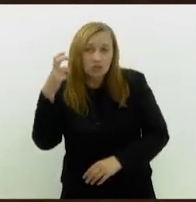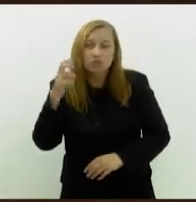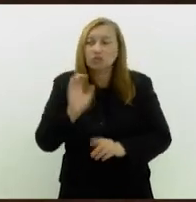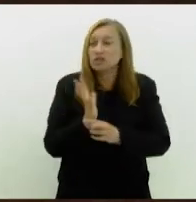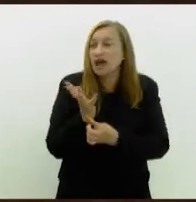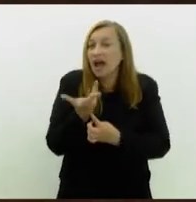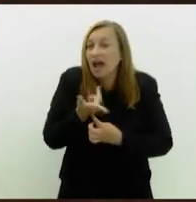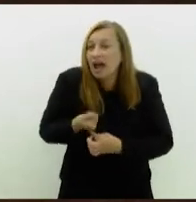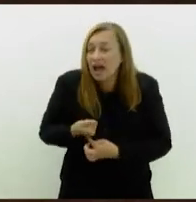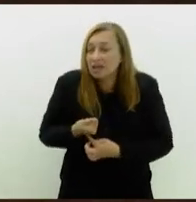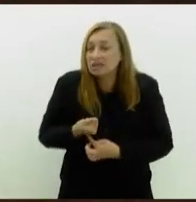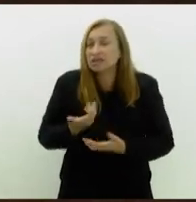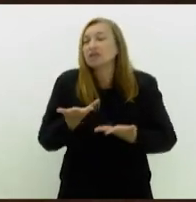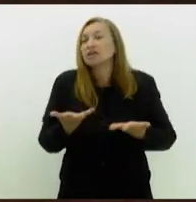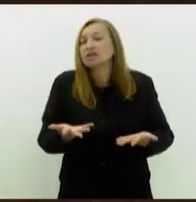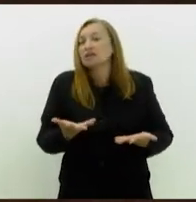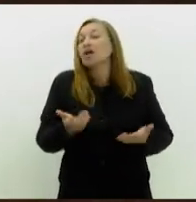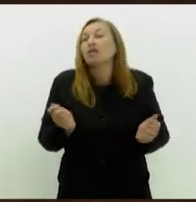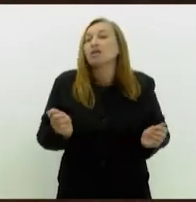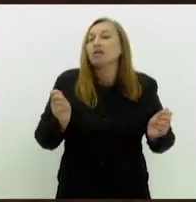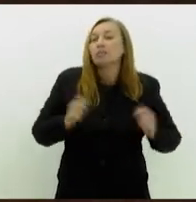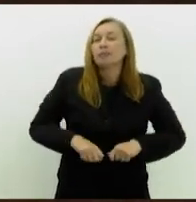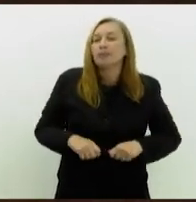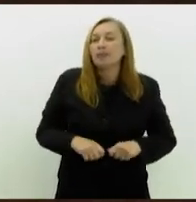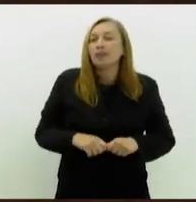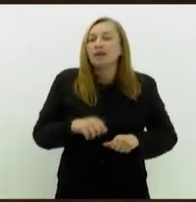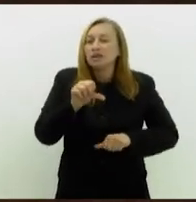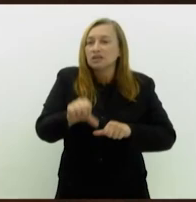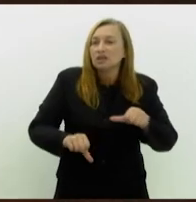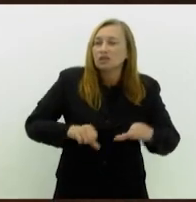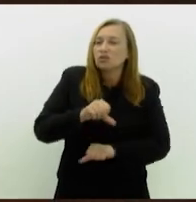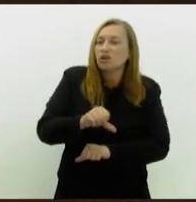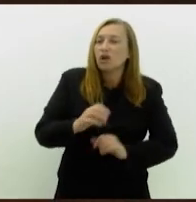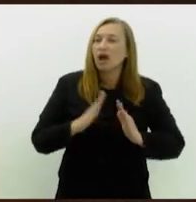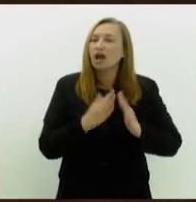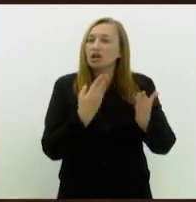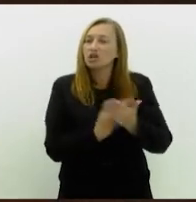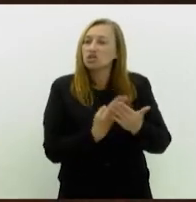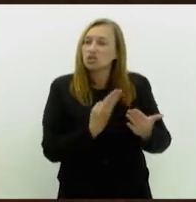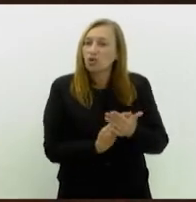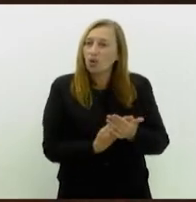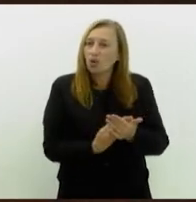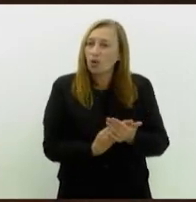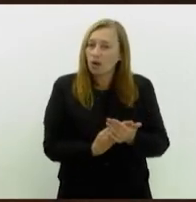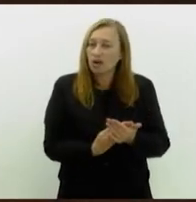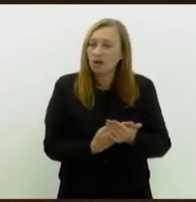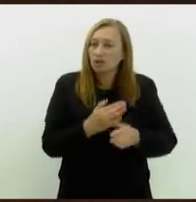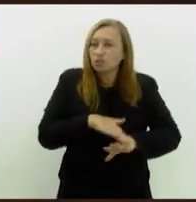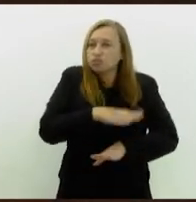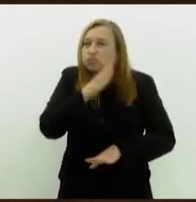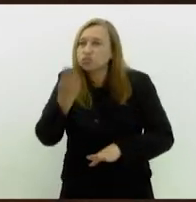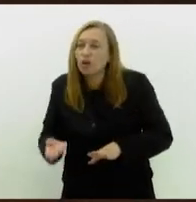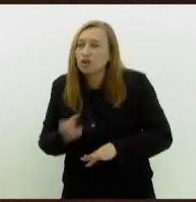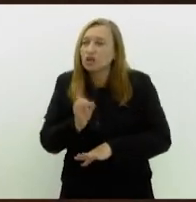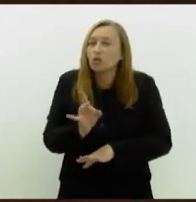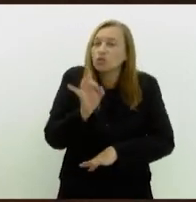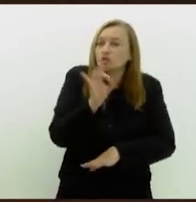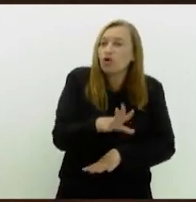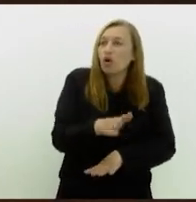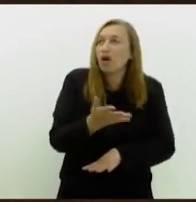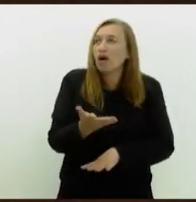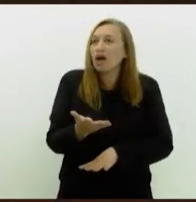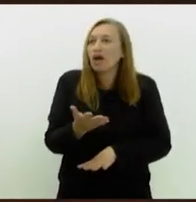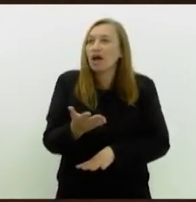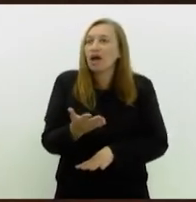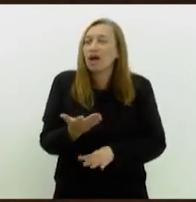arte no rol da possibilidade de transformar a escola no contraturno e não ser só aquele eh